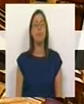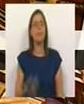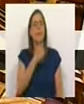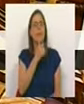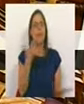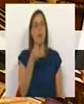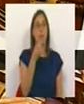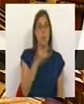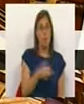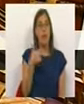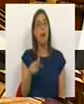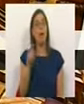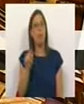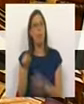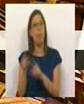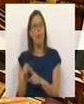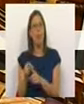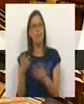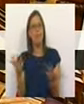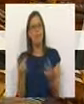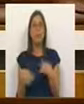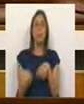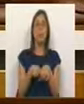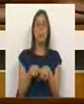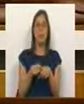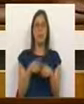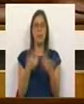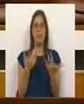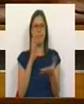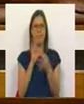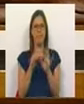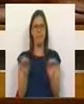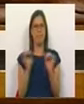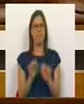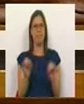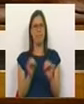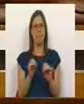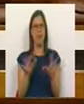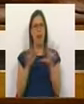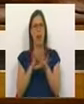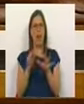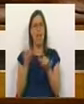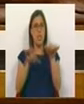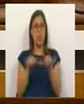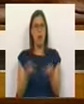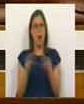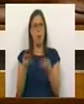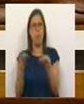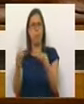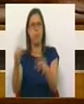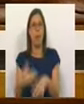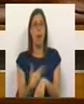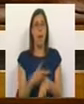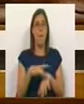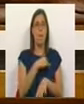Como podem o PCP e o Bloco de Esquerda ser politicamente tão inconsequentes perante as cirurgias adiadas e os atrasos